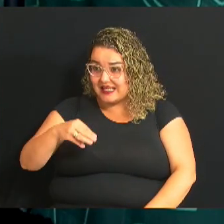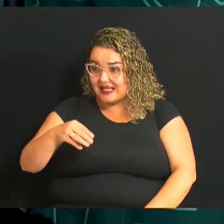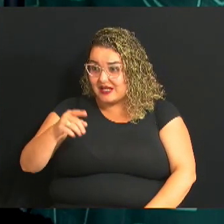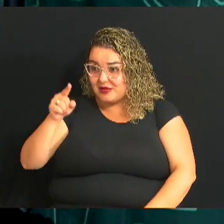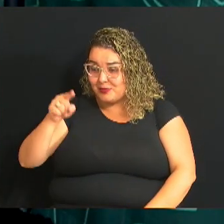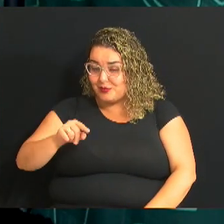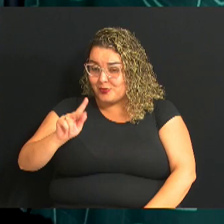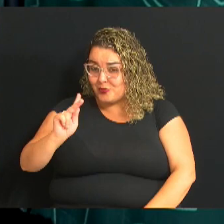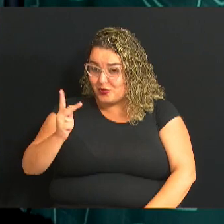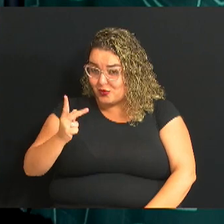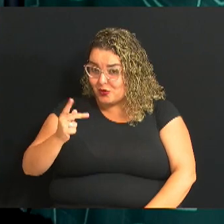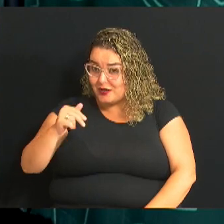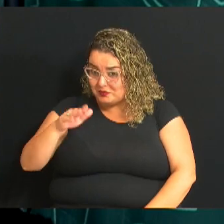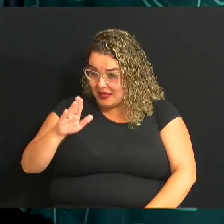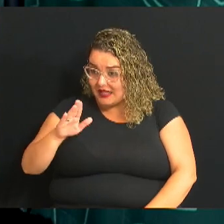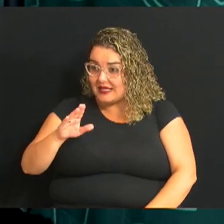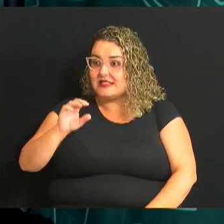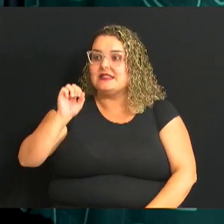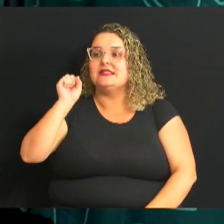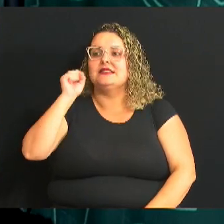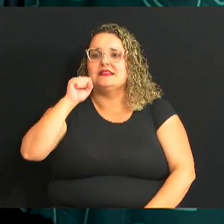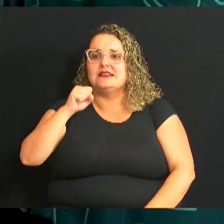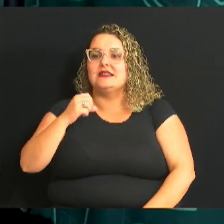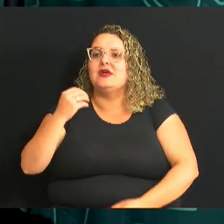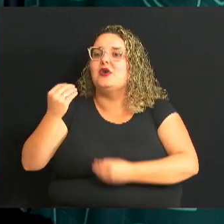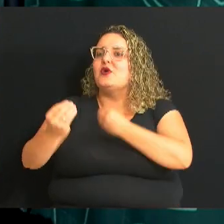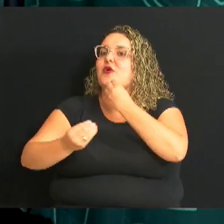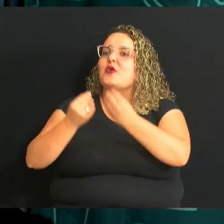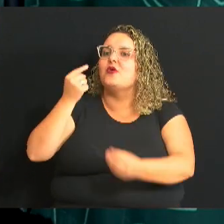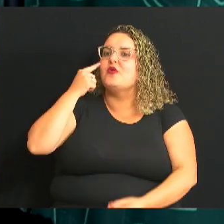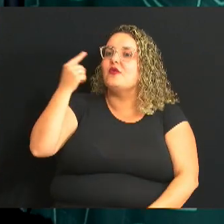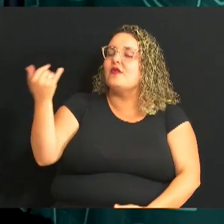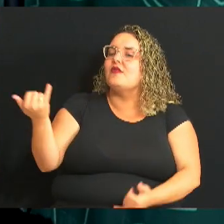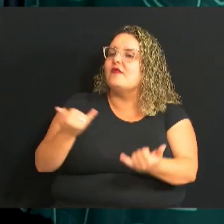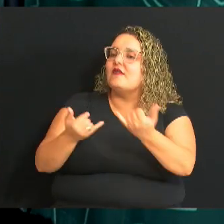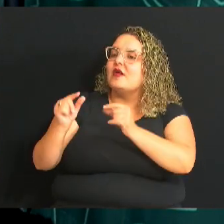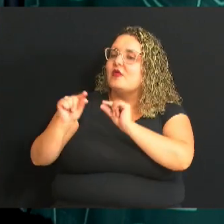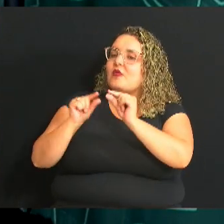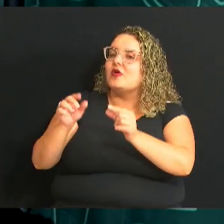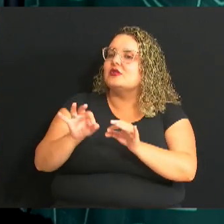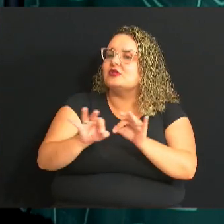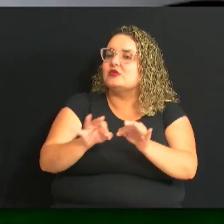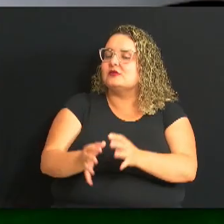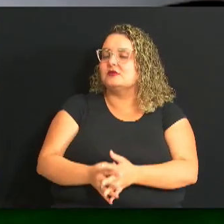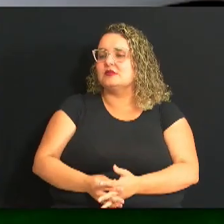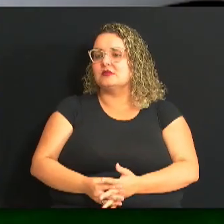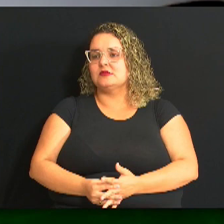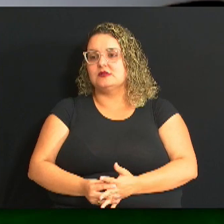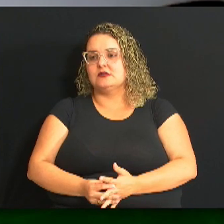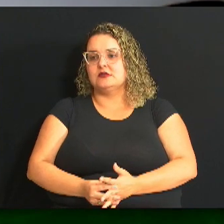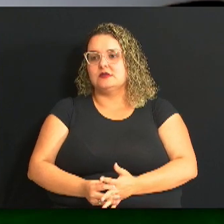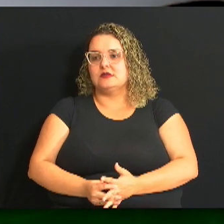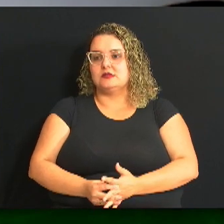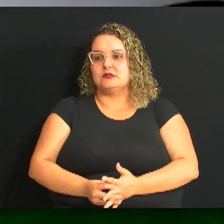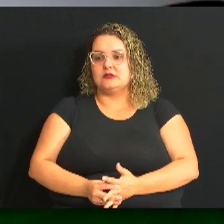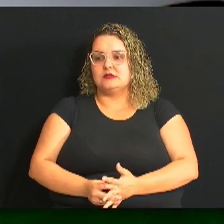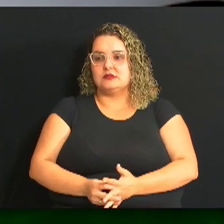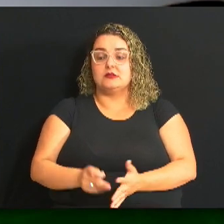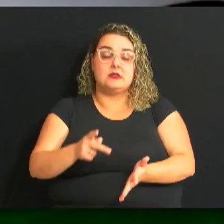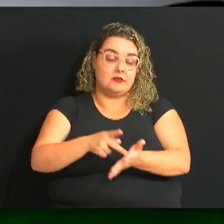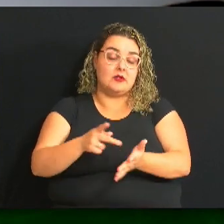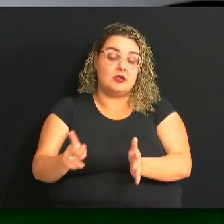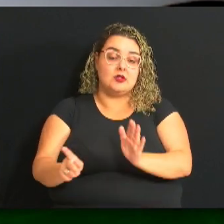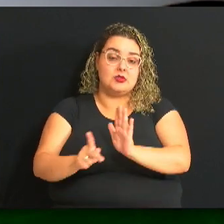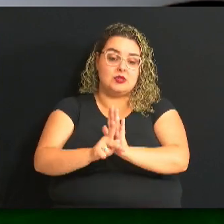Isso. Como surgiu essa ideia? Fale um pouquinho sobre o projeto. Não, na verdade, a professora, quando a gente entrou